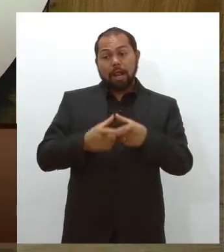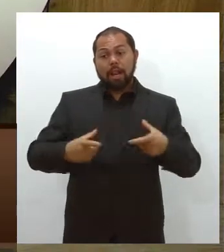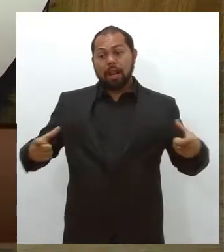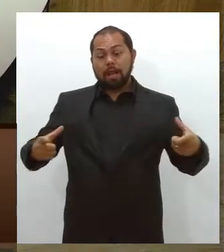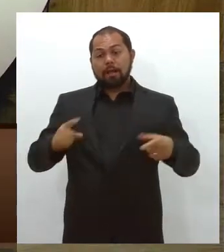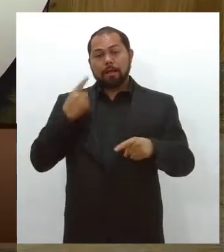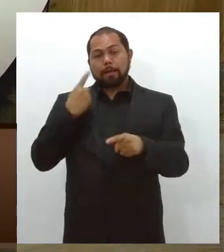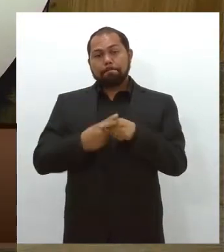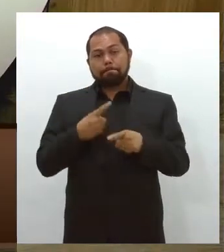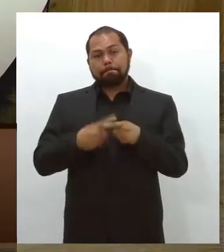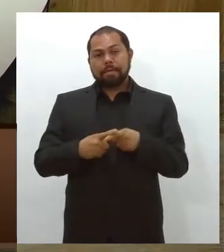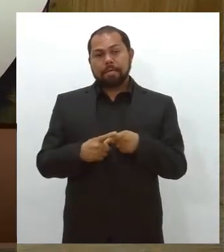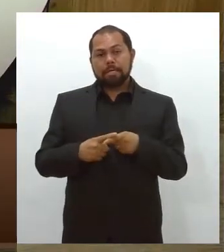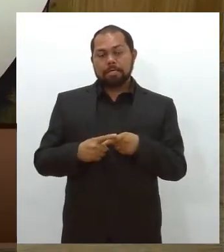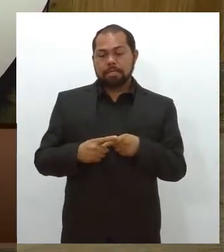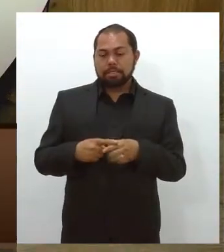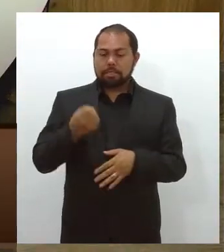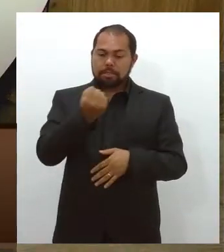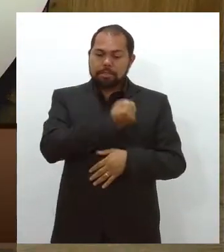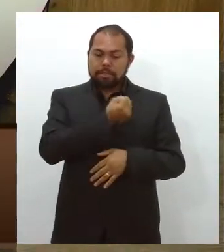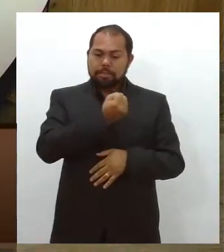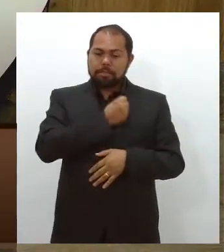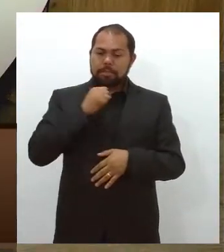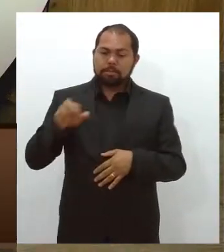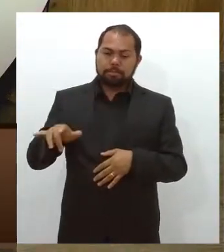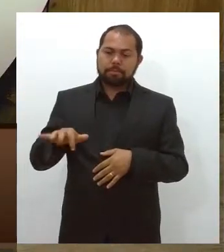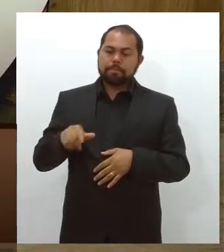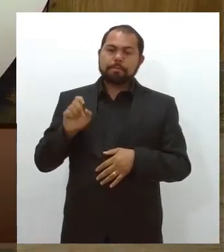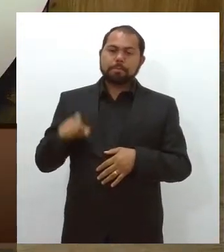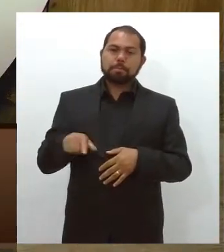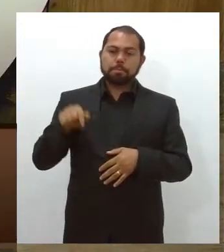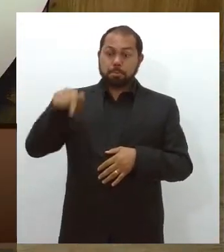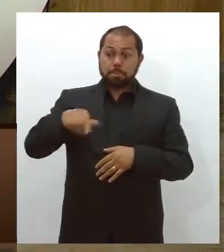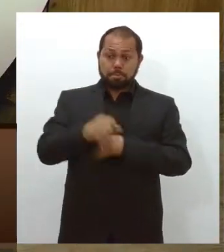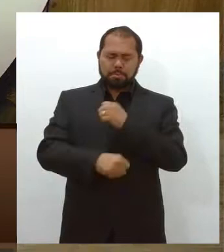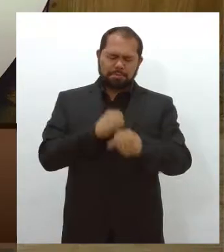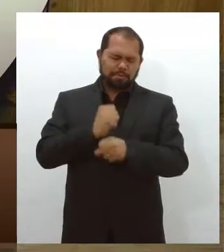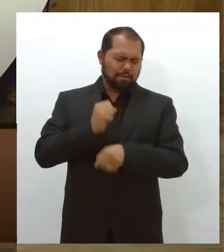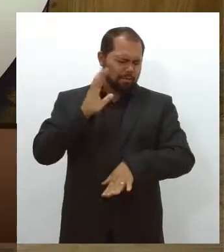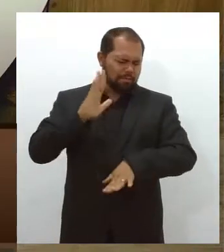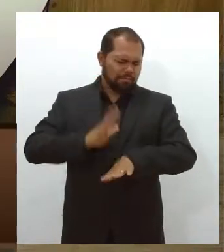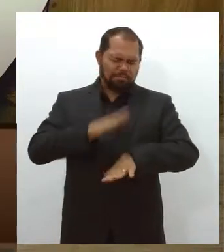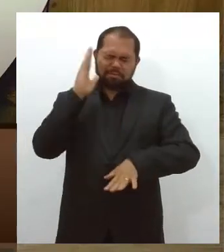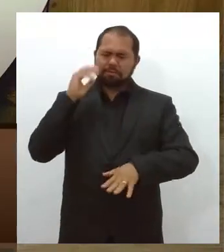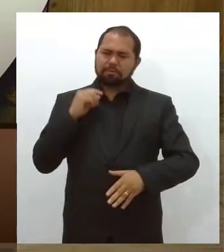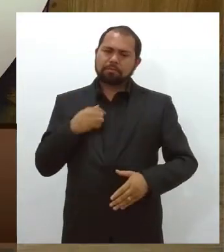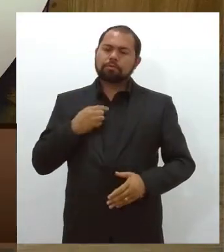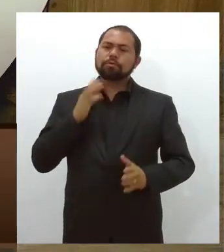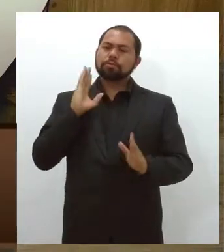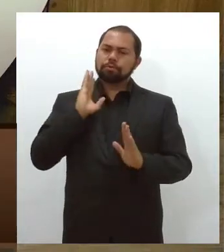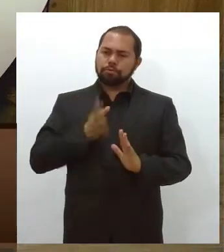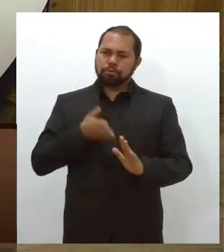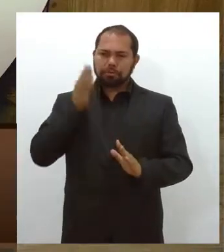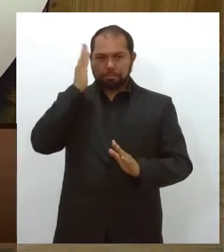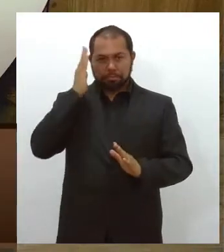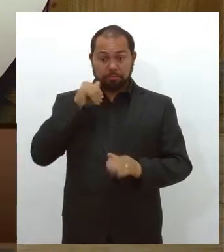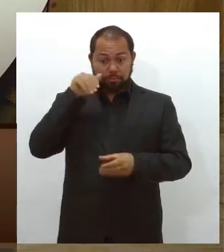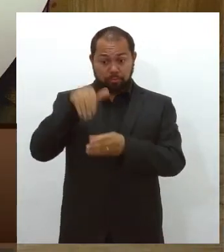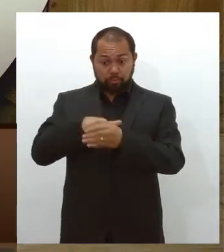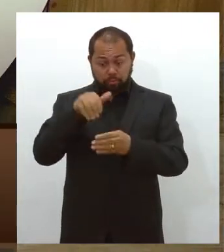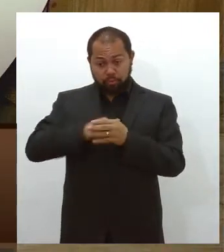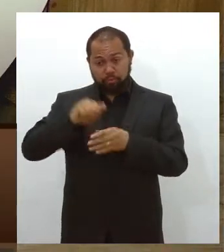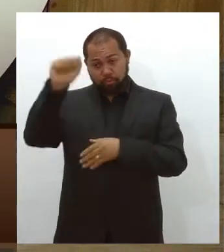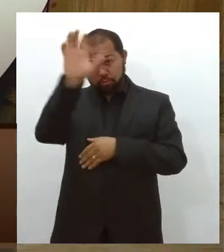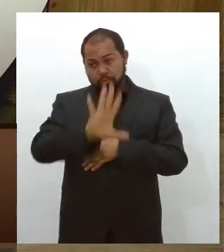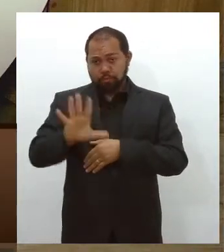urnas eletrônicas esse ano é o maior já registrado em eleições nacionais. É resultado já, né, do